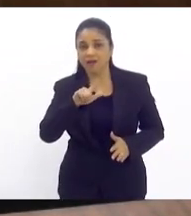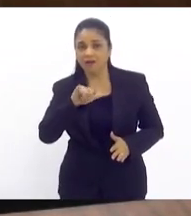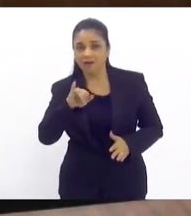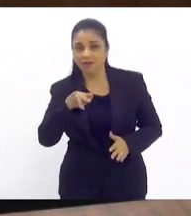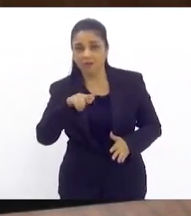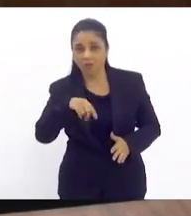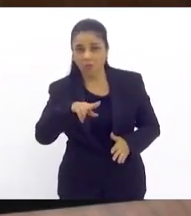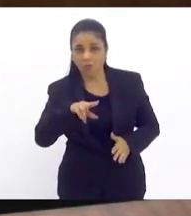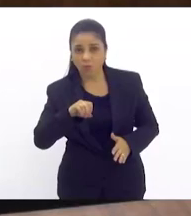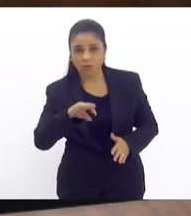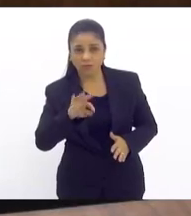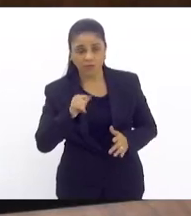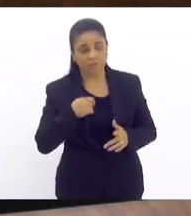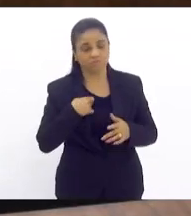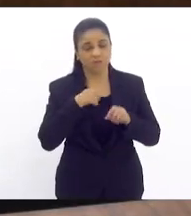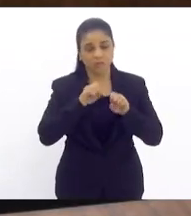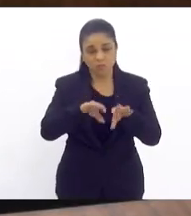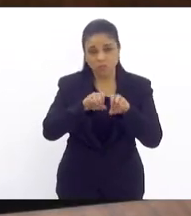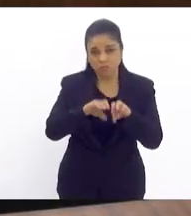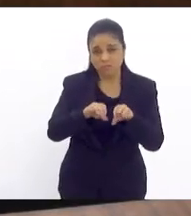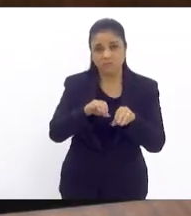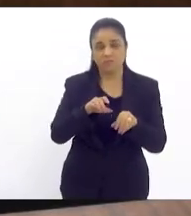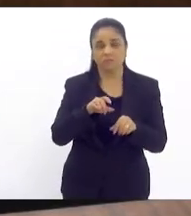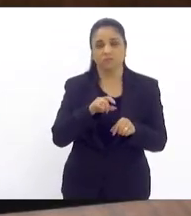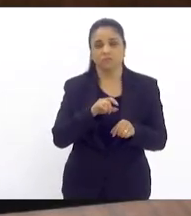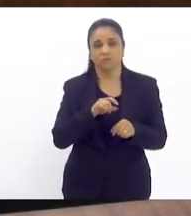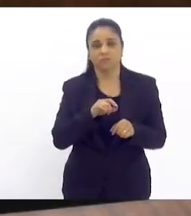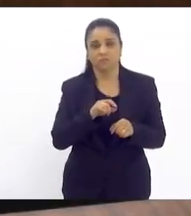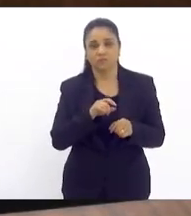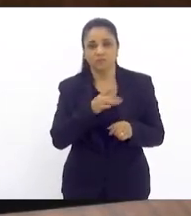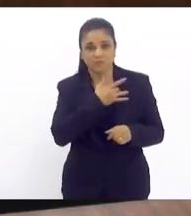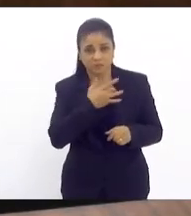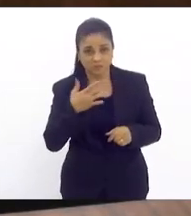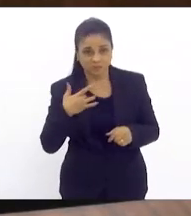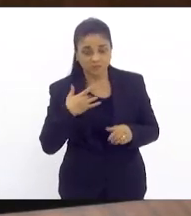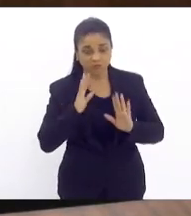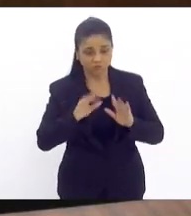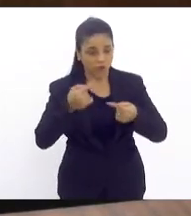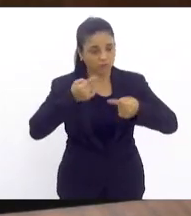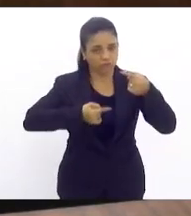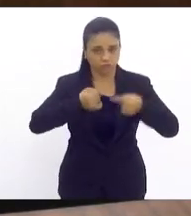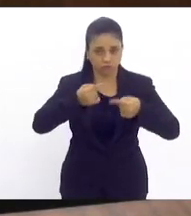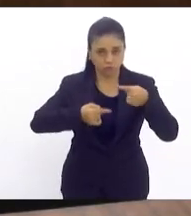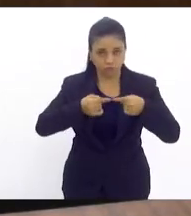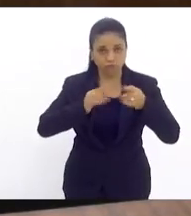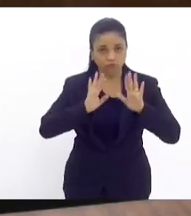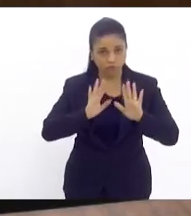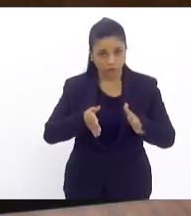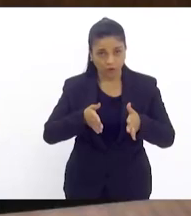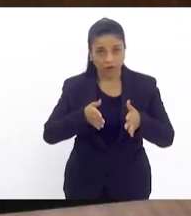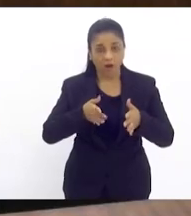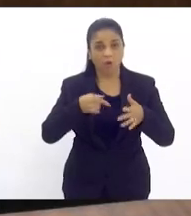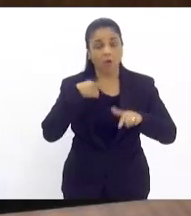já foi feito isso é matéria ultrapassado agora o que a gente tem que lutar para estabelecer